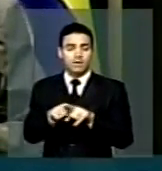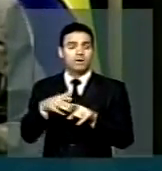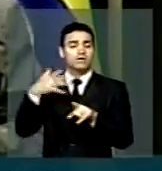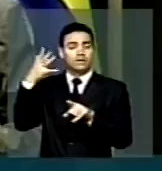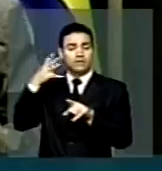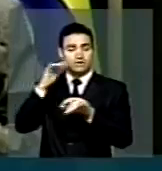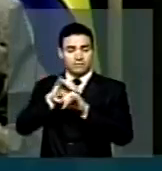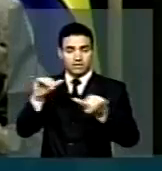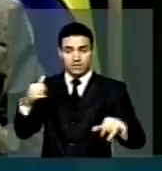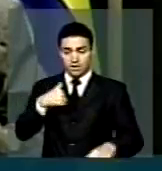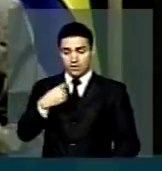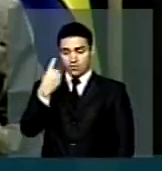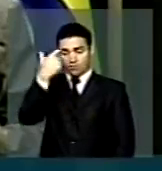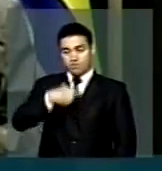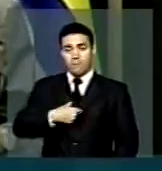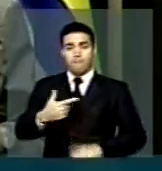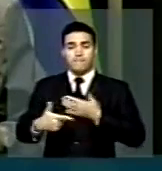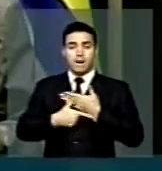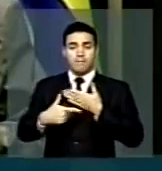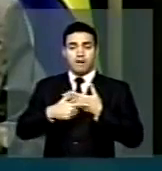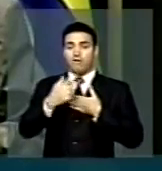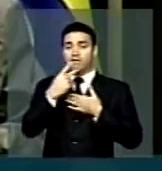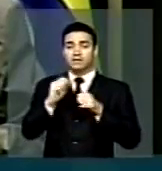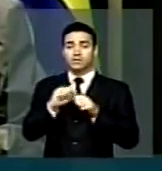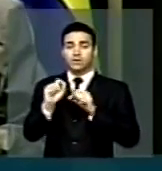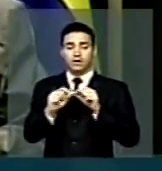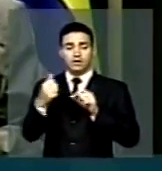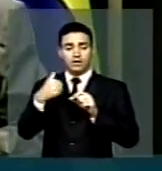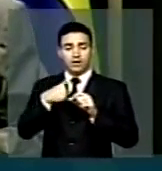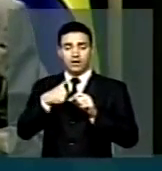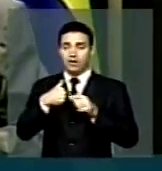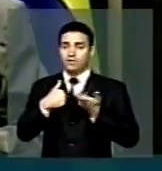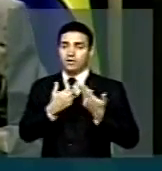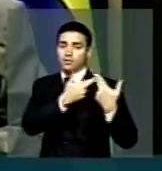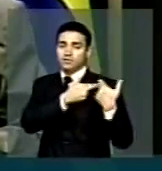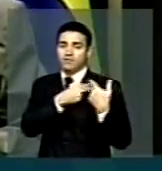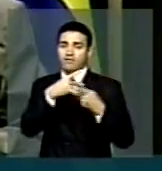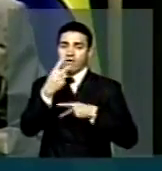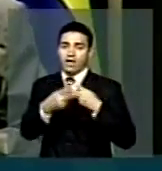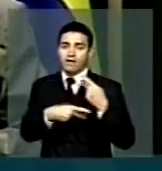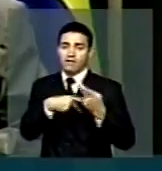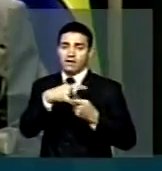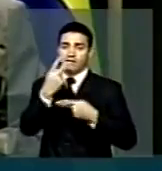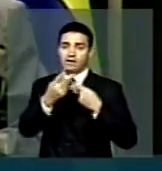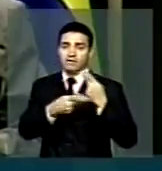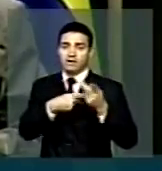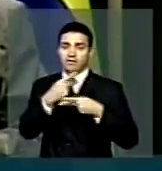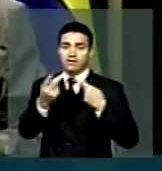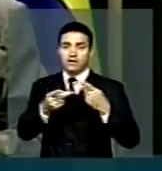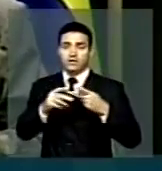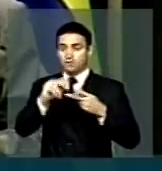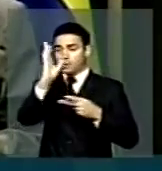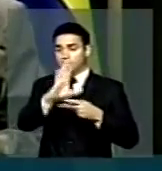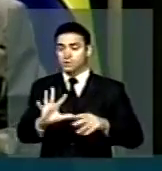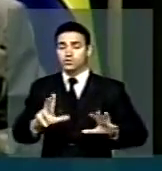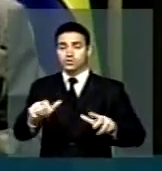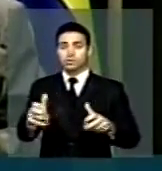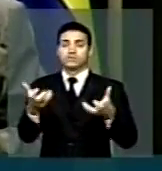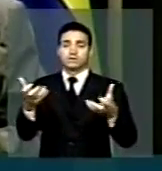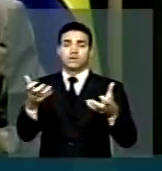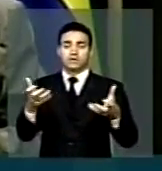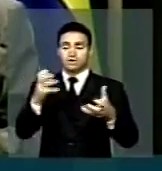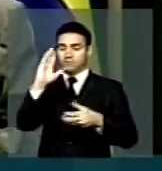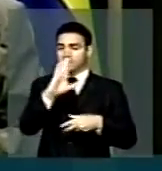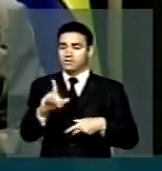algum papel eu tive, foi o papel de ser o porta-voz de um clamor que estava no Brasil. O Brasil não